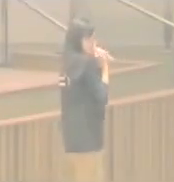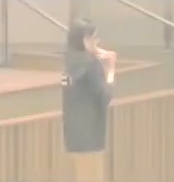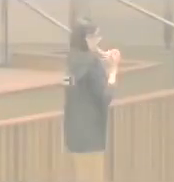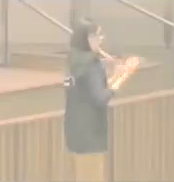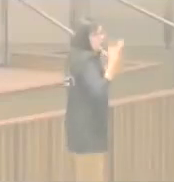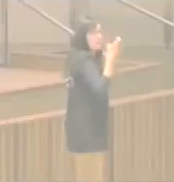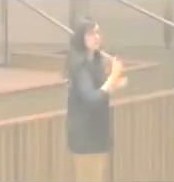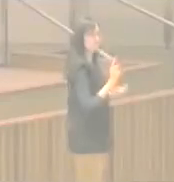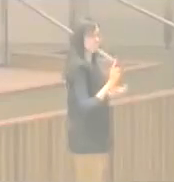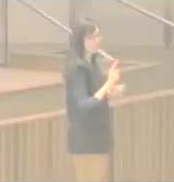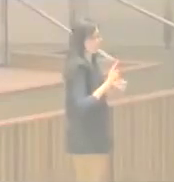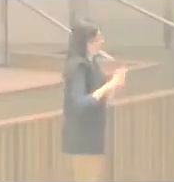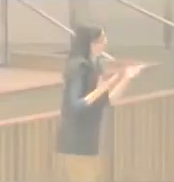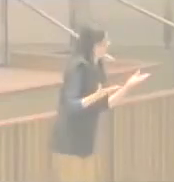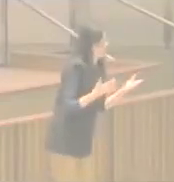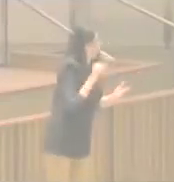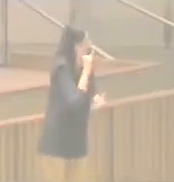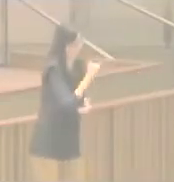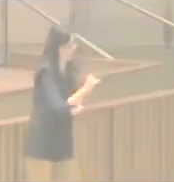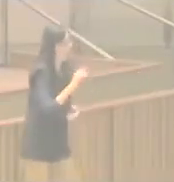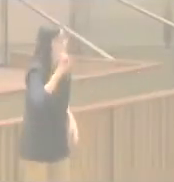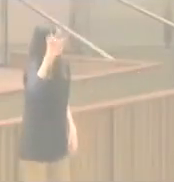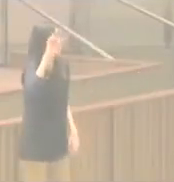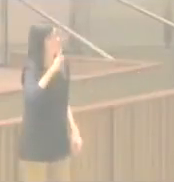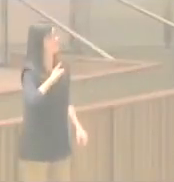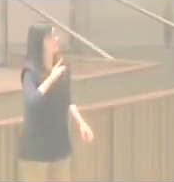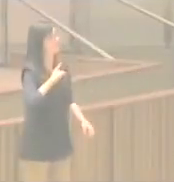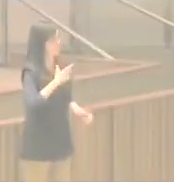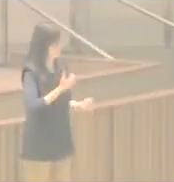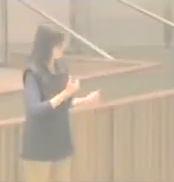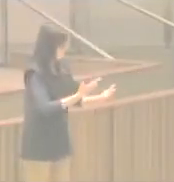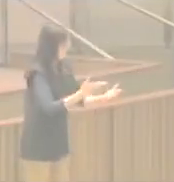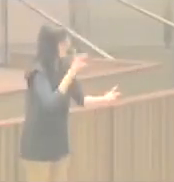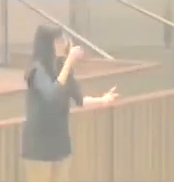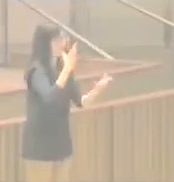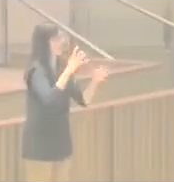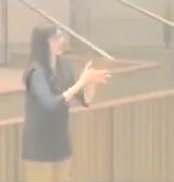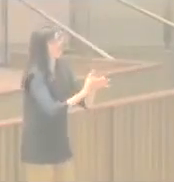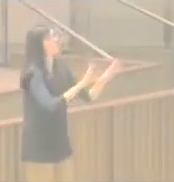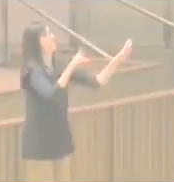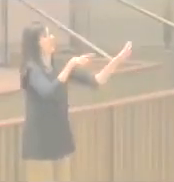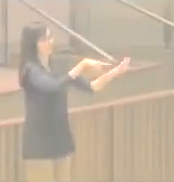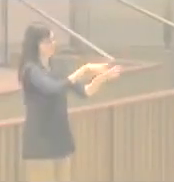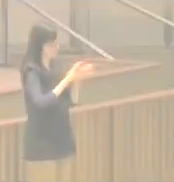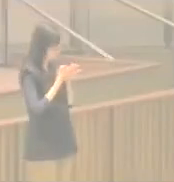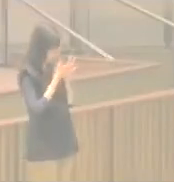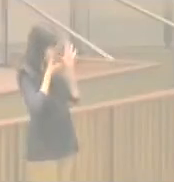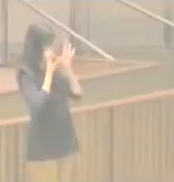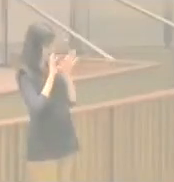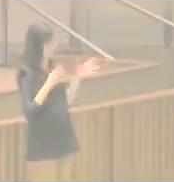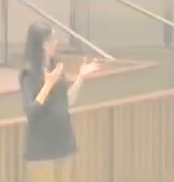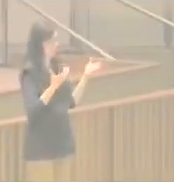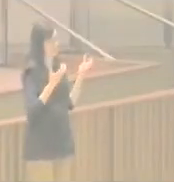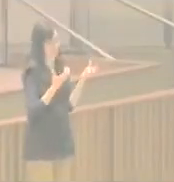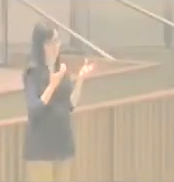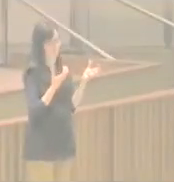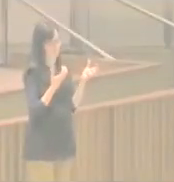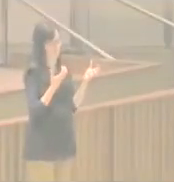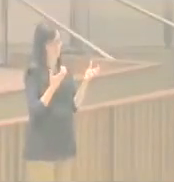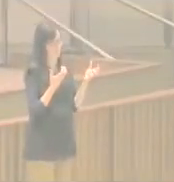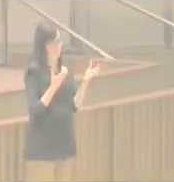E hoje eu quero dizer para você, o Senhor tem uma obra tremenda de libertação para fazer na tua vida.